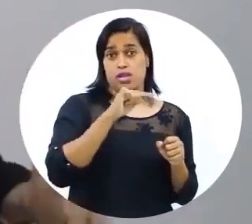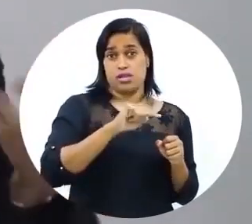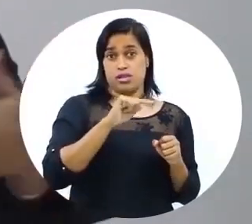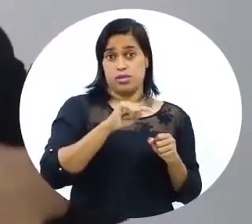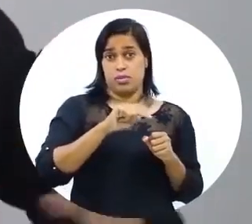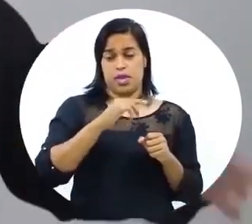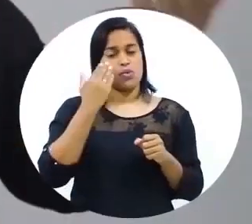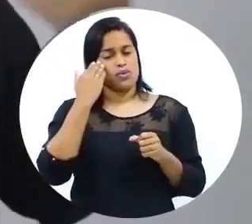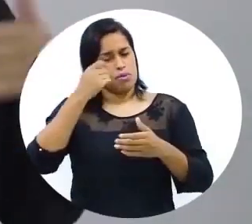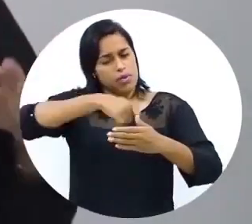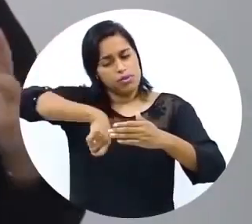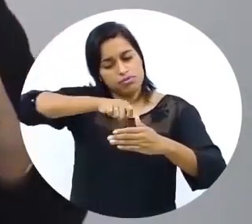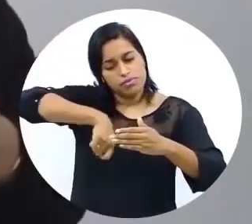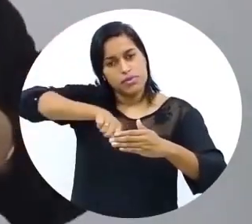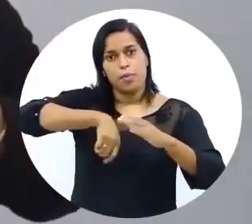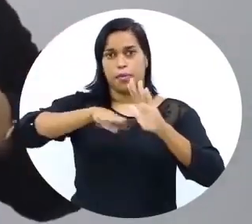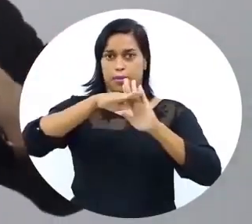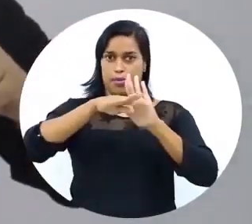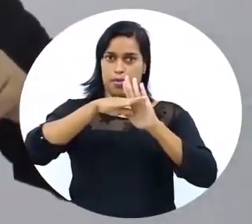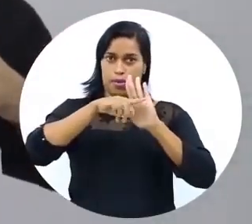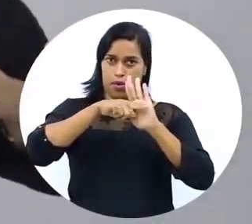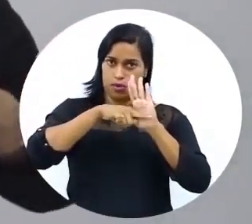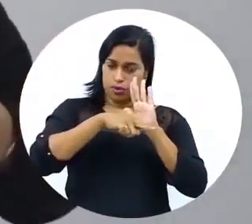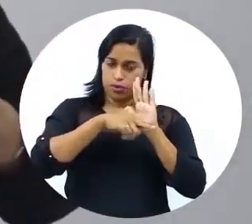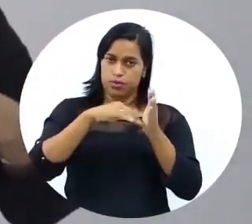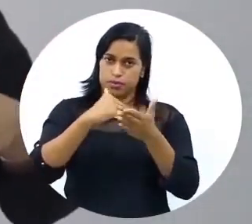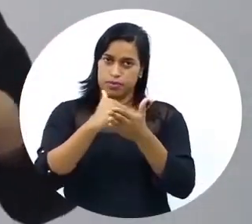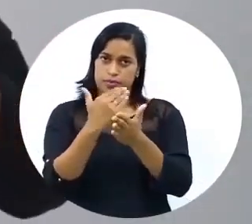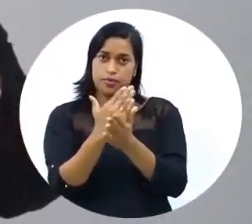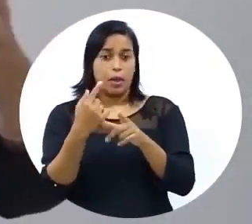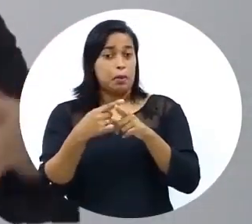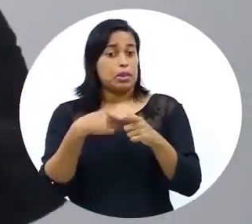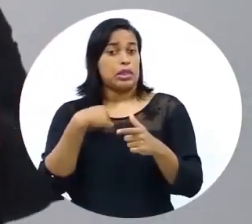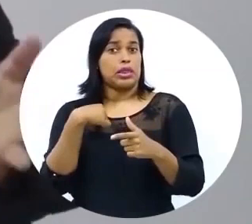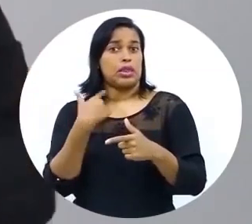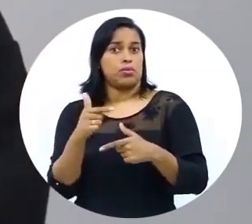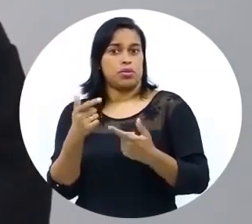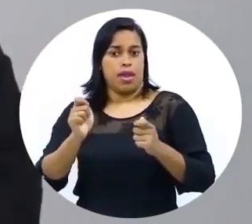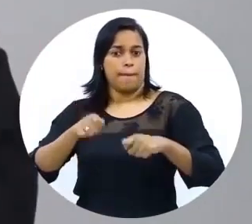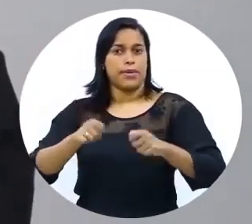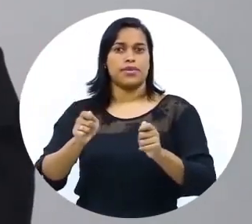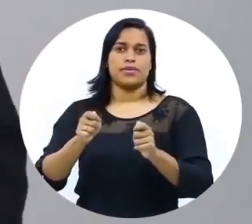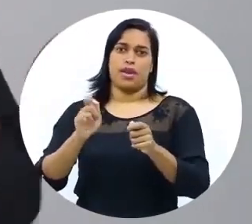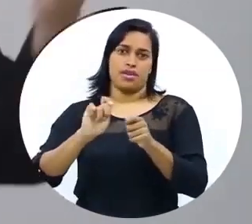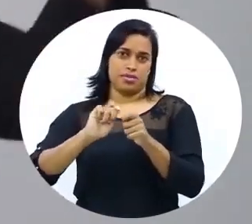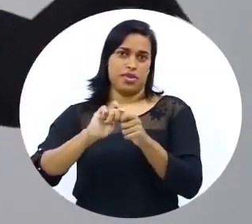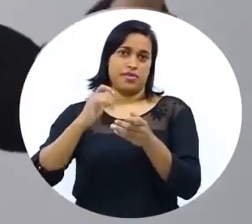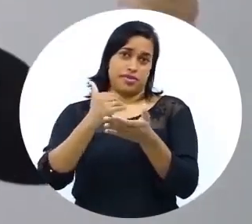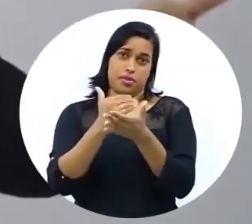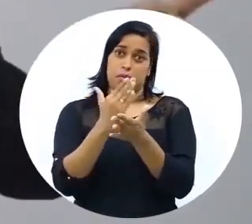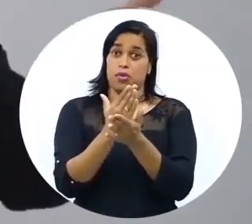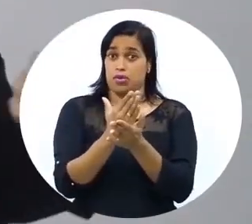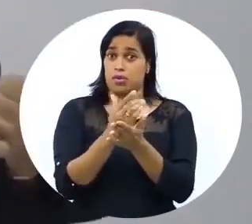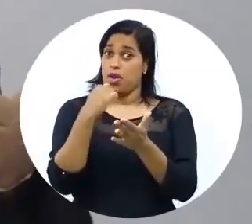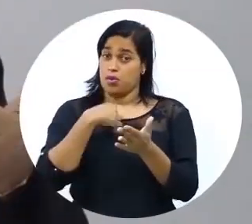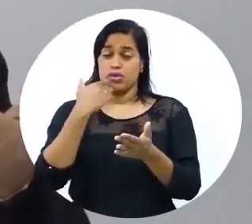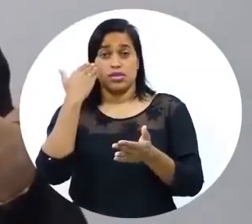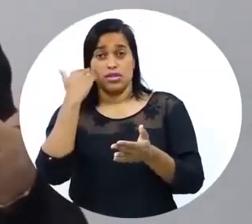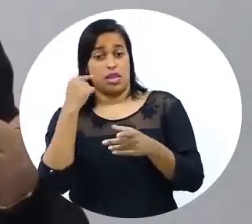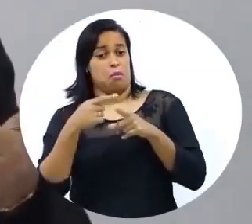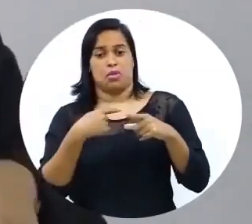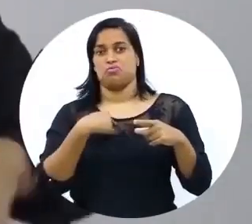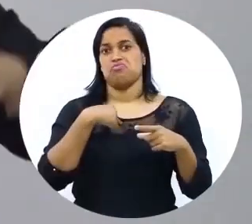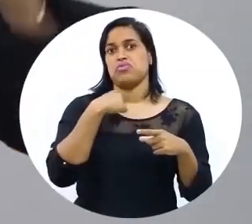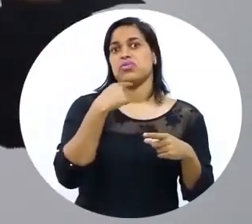de bolo, posso não saber, não ter a habilidade para fazer o bolo e ele ficar salado. Pronto. Então eu sei, mas eu não